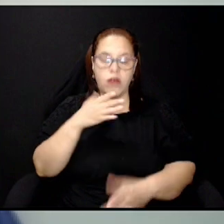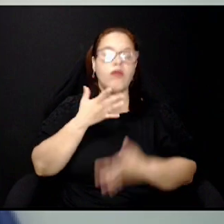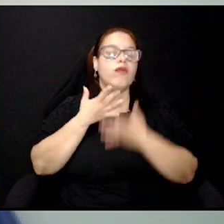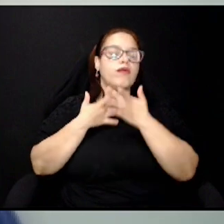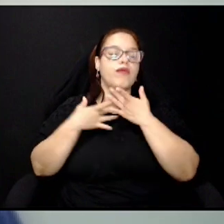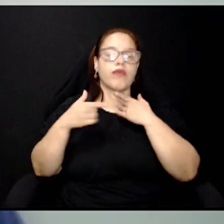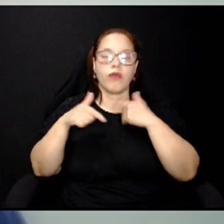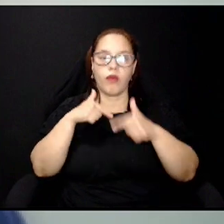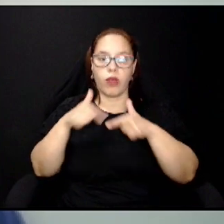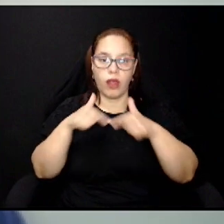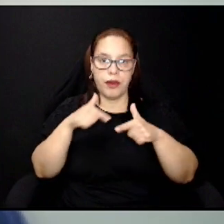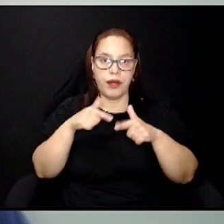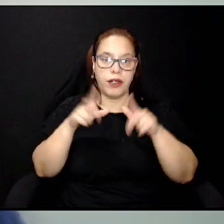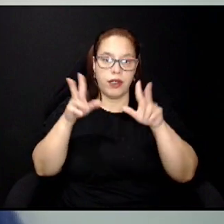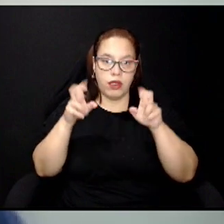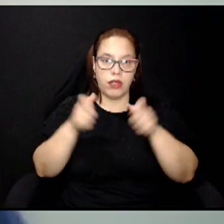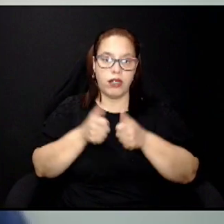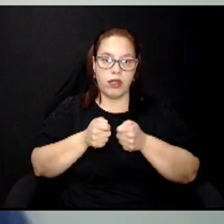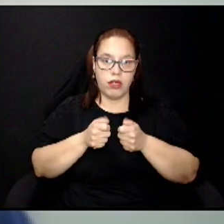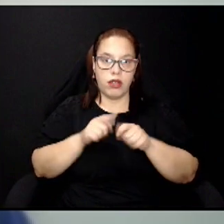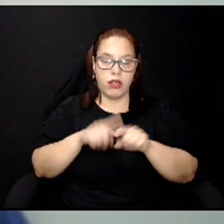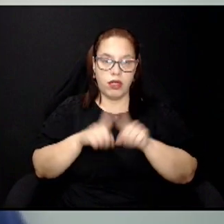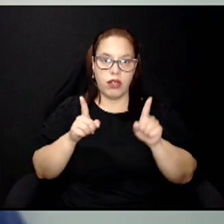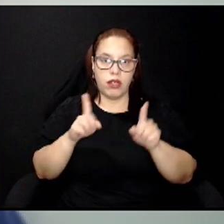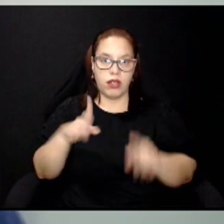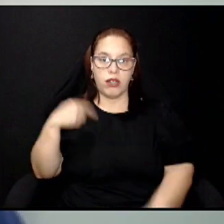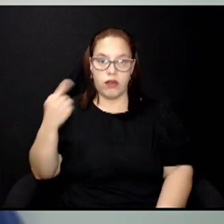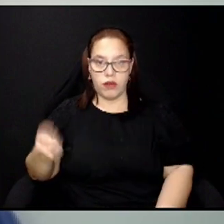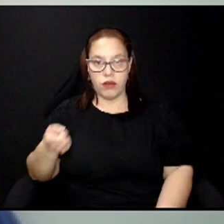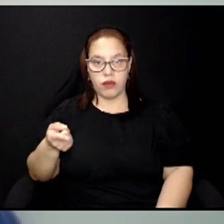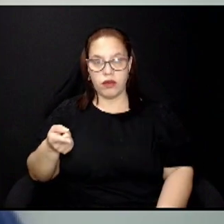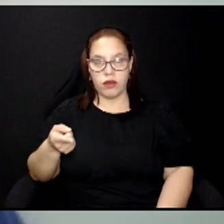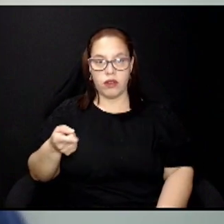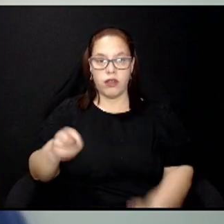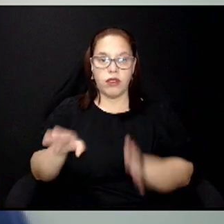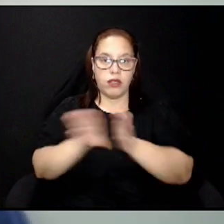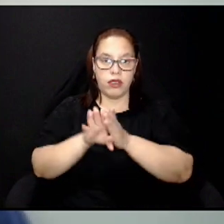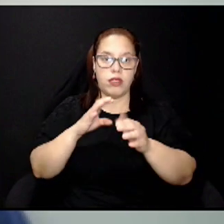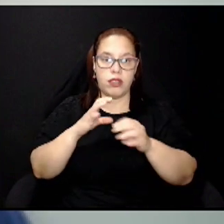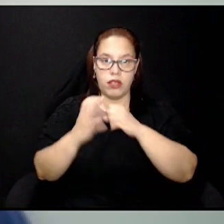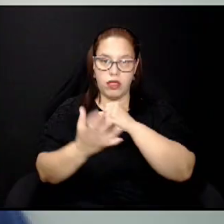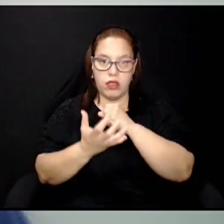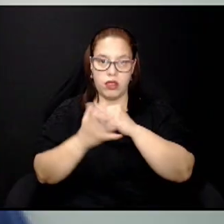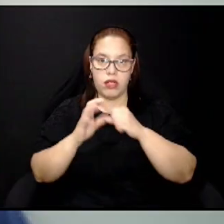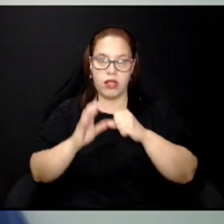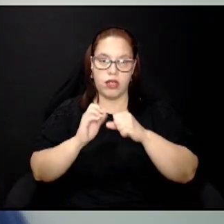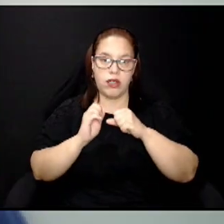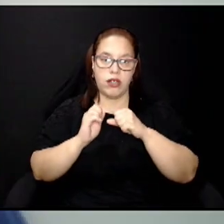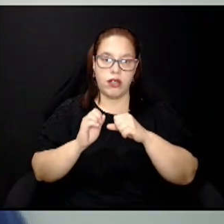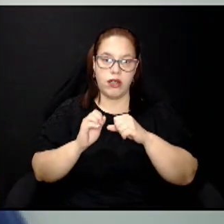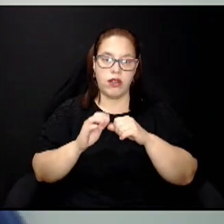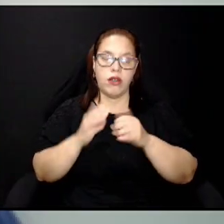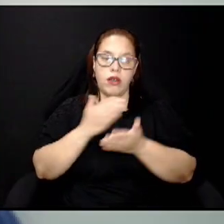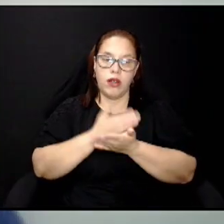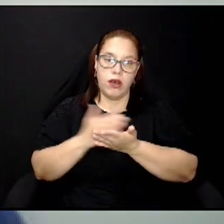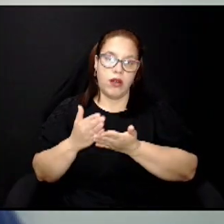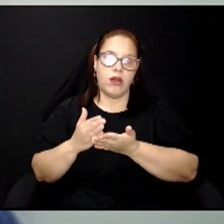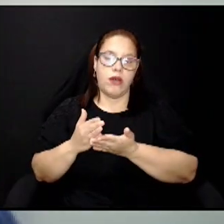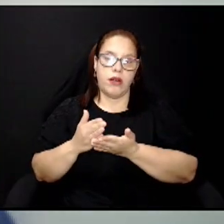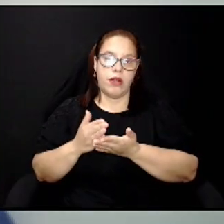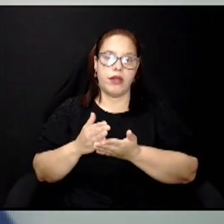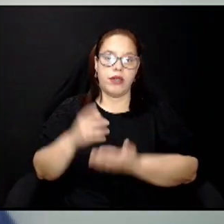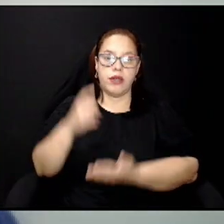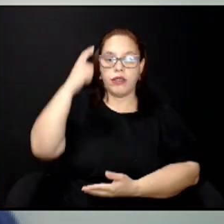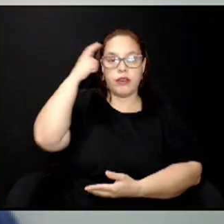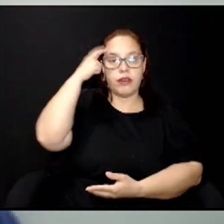essa questão dos jogos. Porém, logo depois, né, entrou a pandemia, e aí a gente começou a pensar em como é que